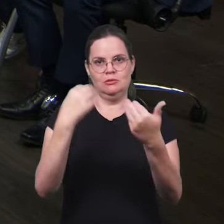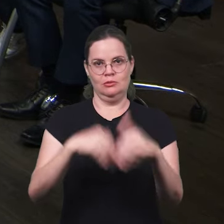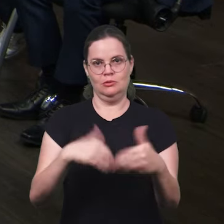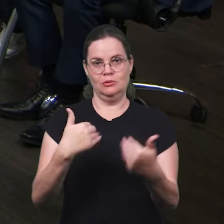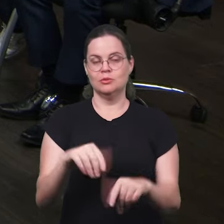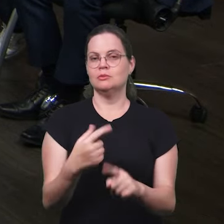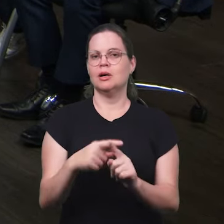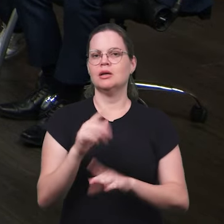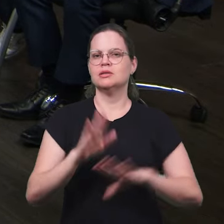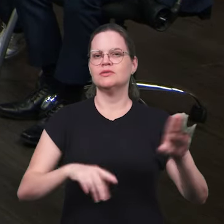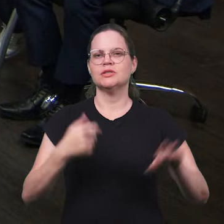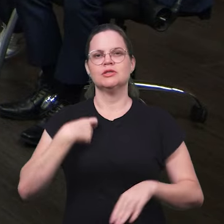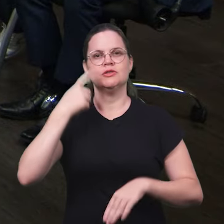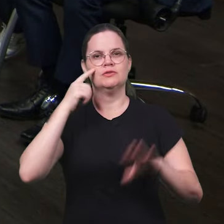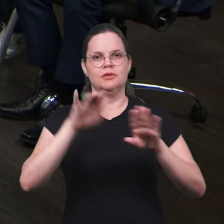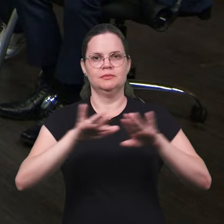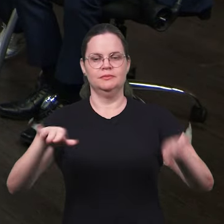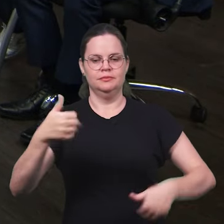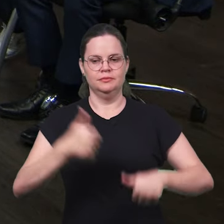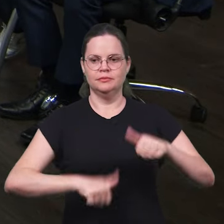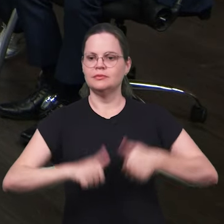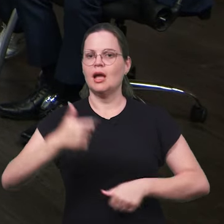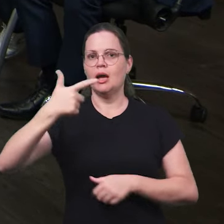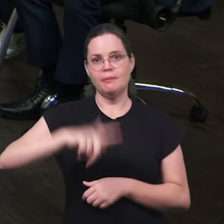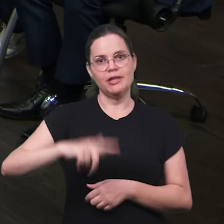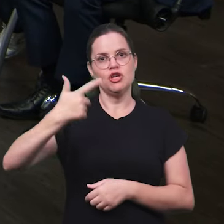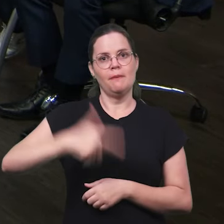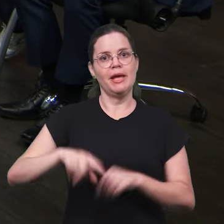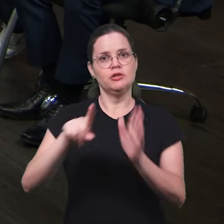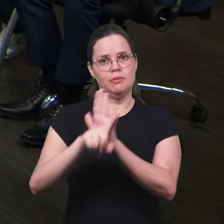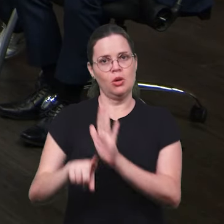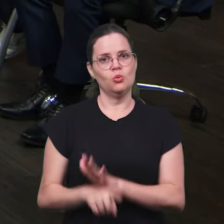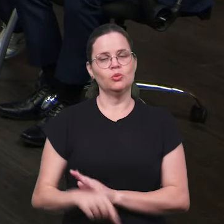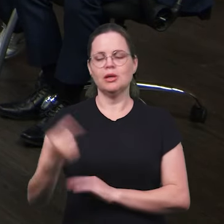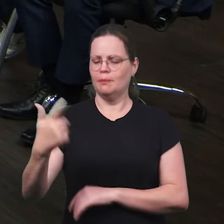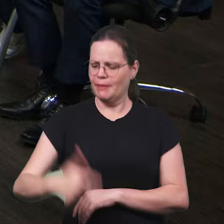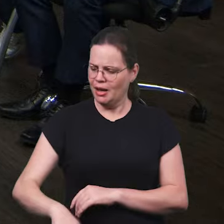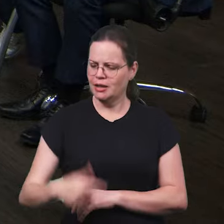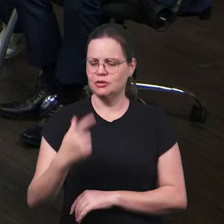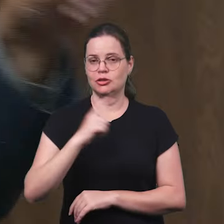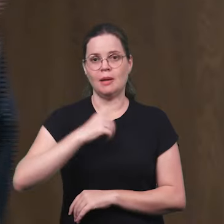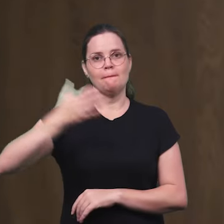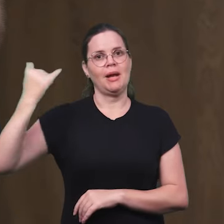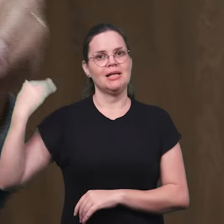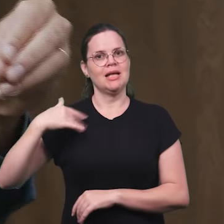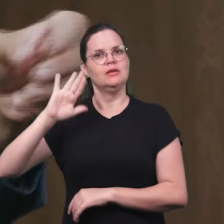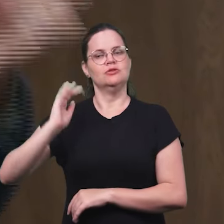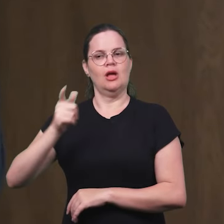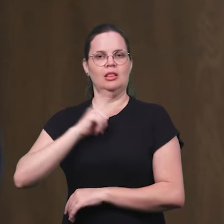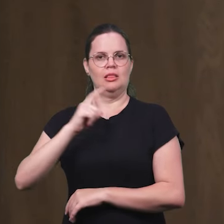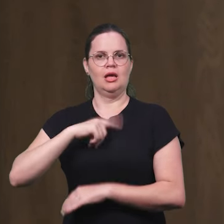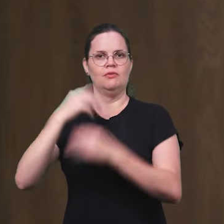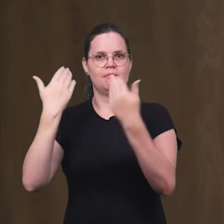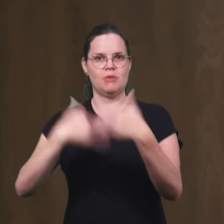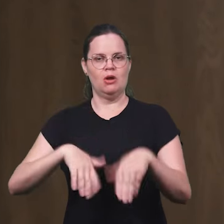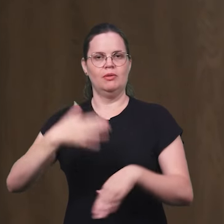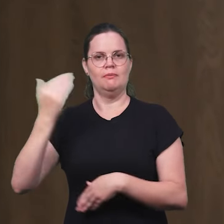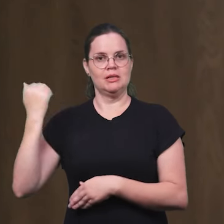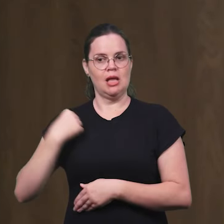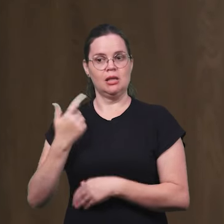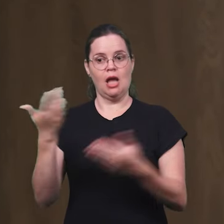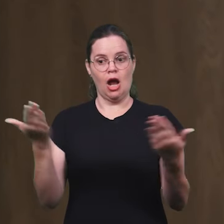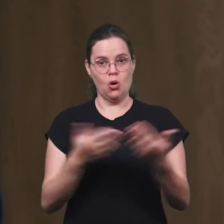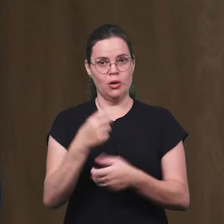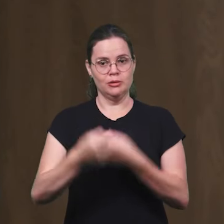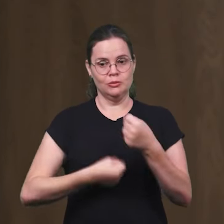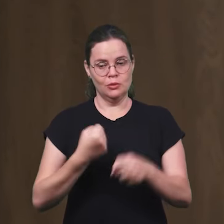gente vê que às vezes as bancas literalmente repetem questões. Questões que já foram cobradas em provas anteriores, aquela banca